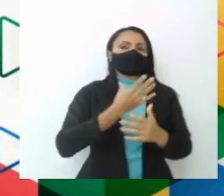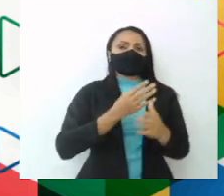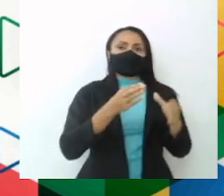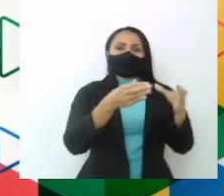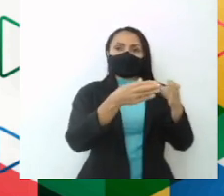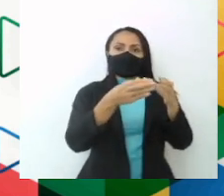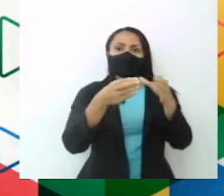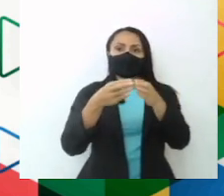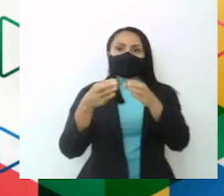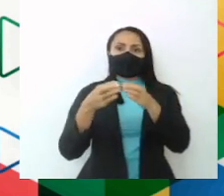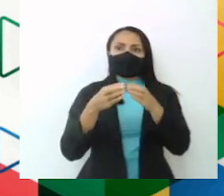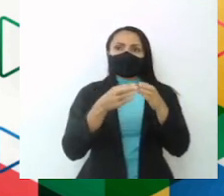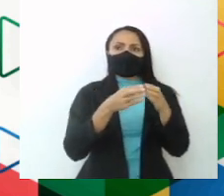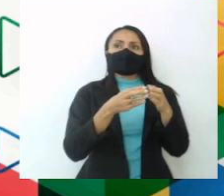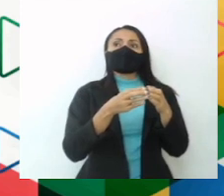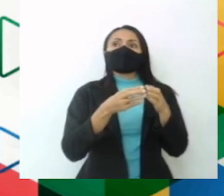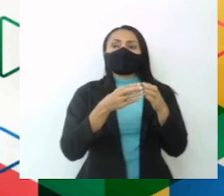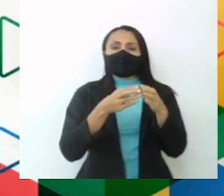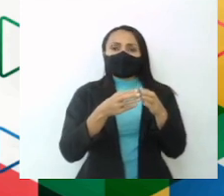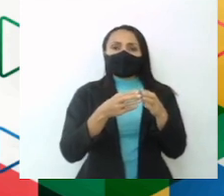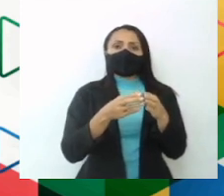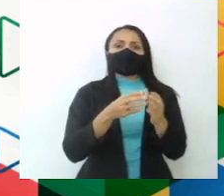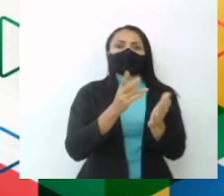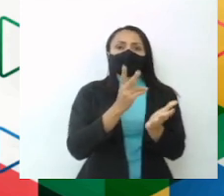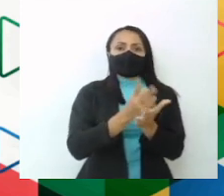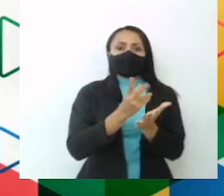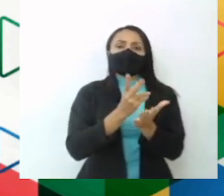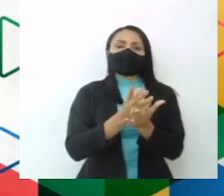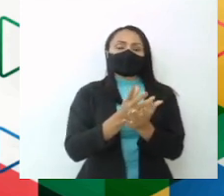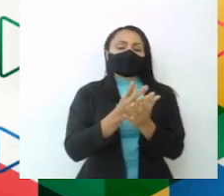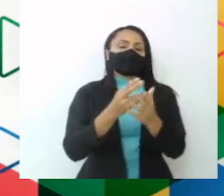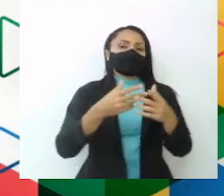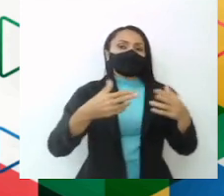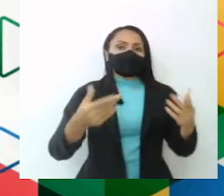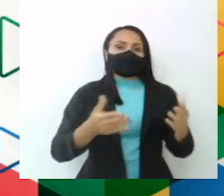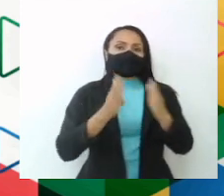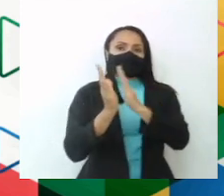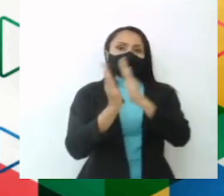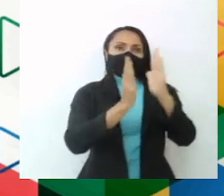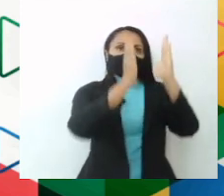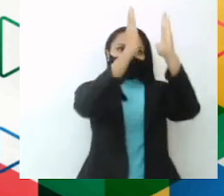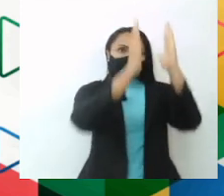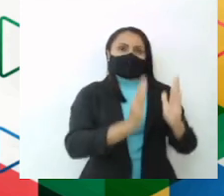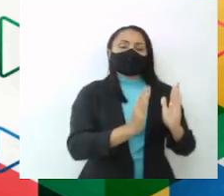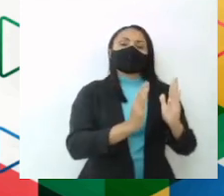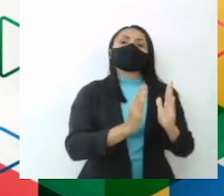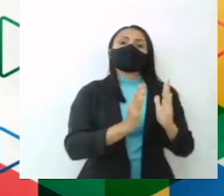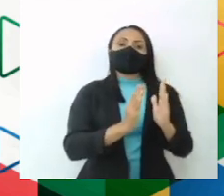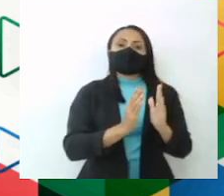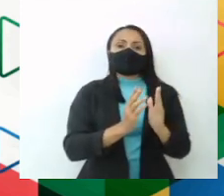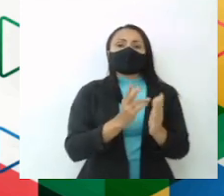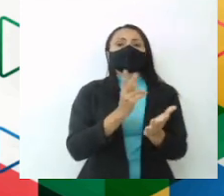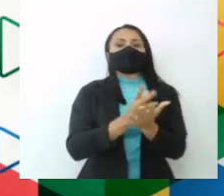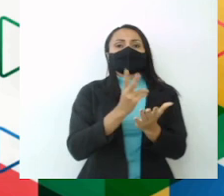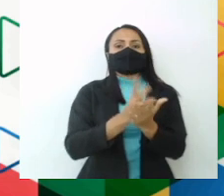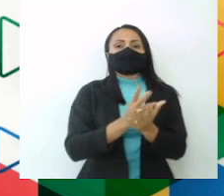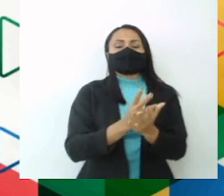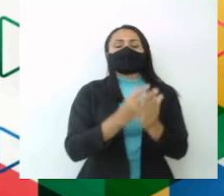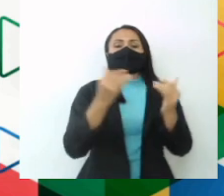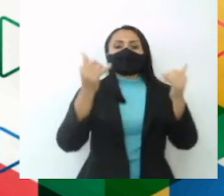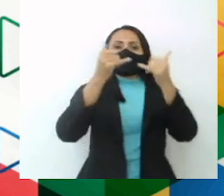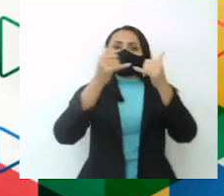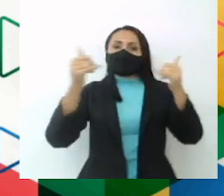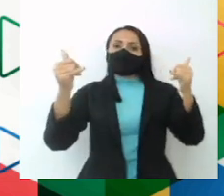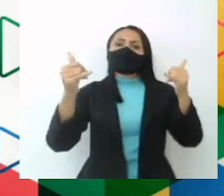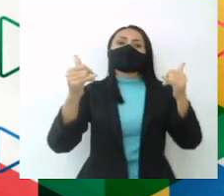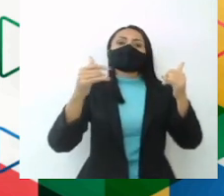as grandezas de mesma espécie na mesma coluna e mantendo na mesma linha as